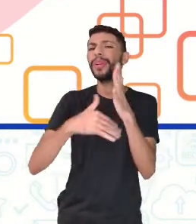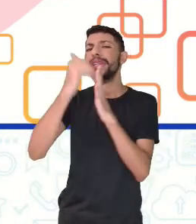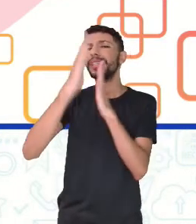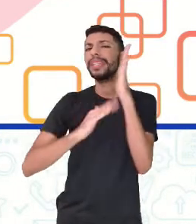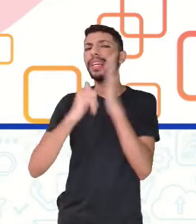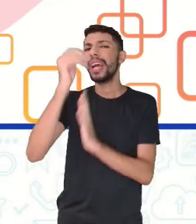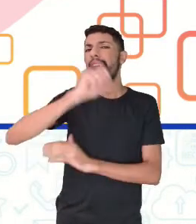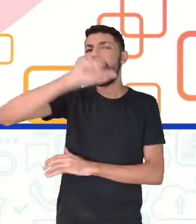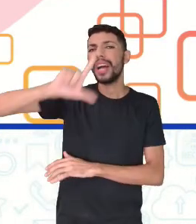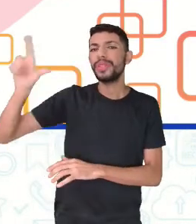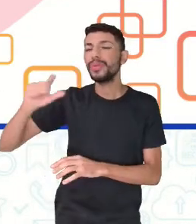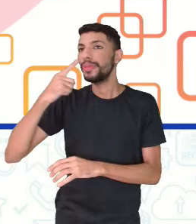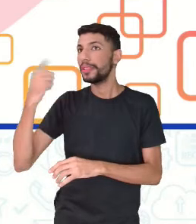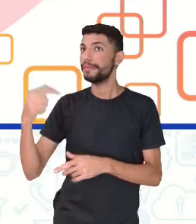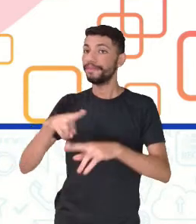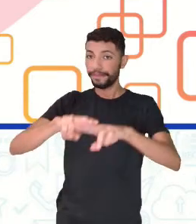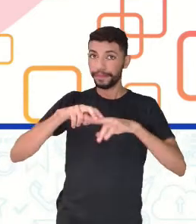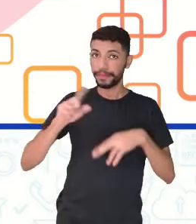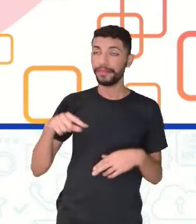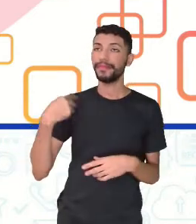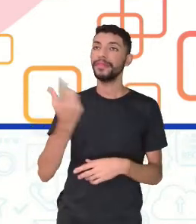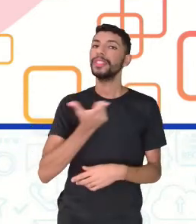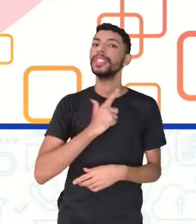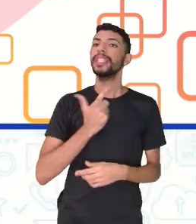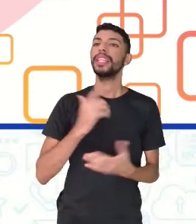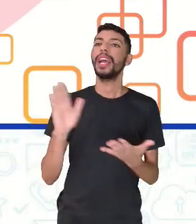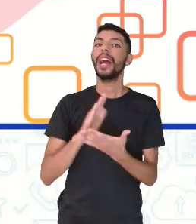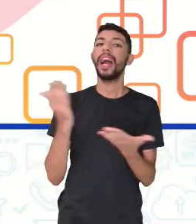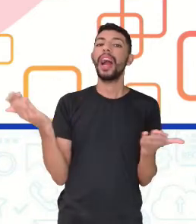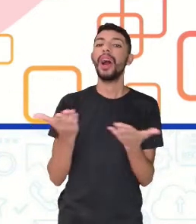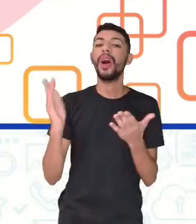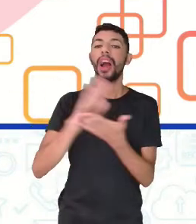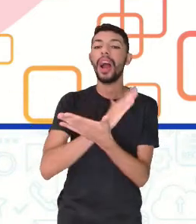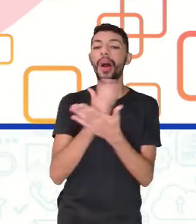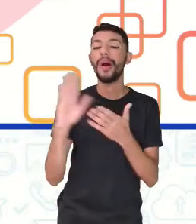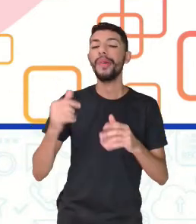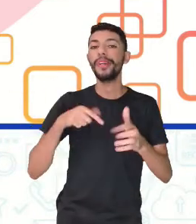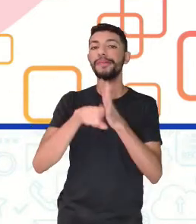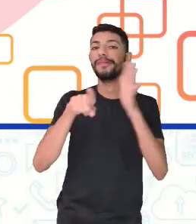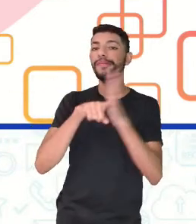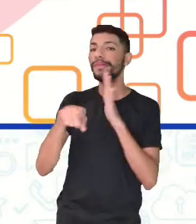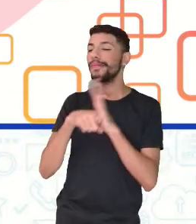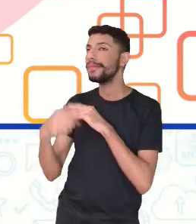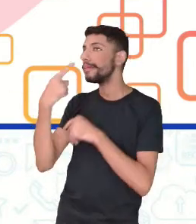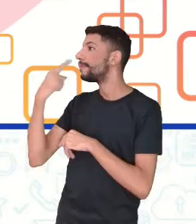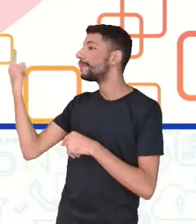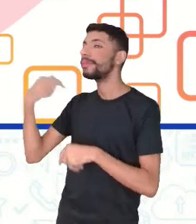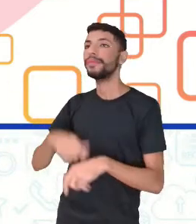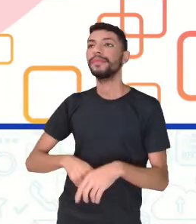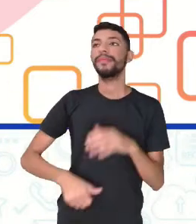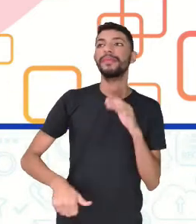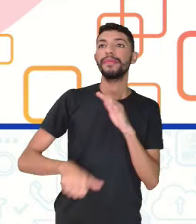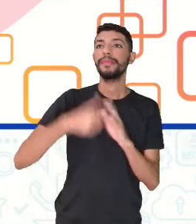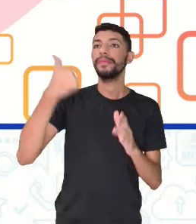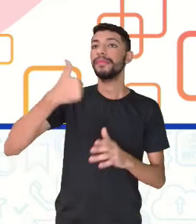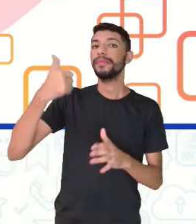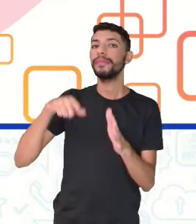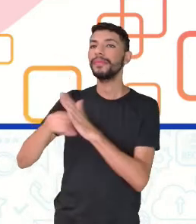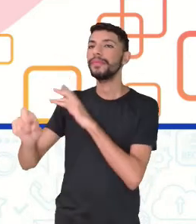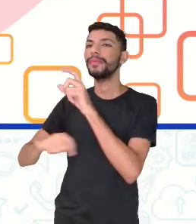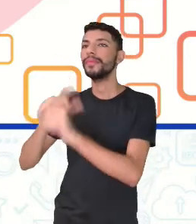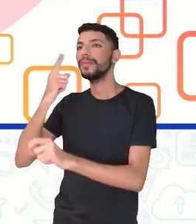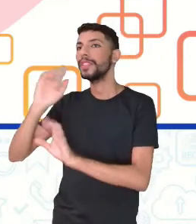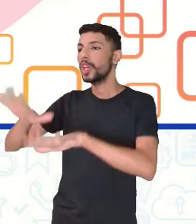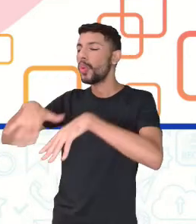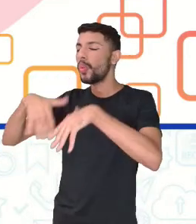gente, vamos ter agora algumas perguntas, né? Então, a pergunta é a seguinte: qual o percentual